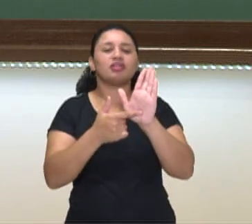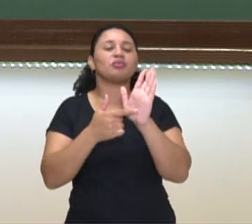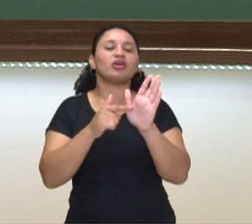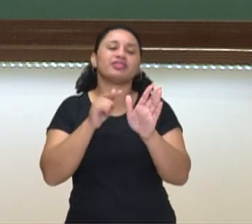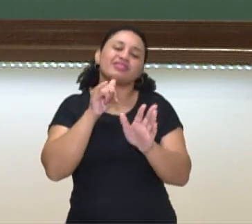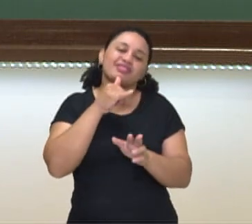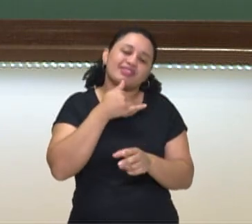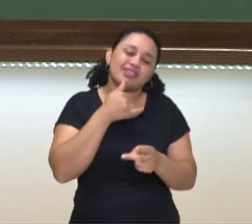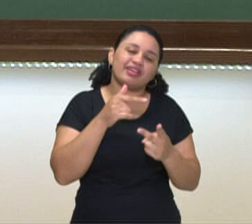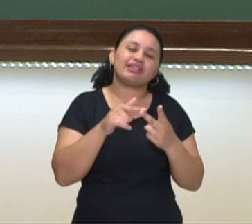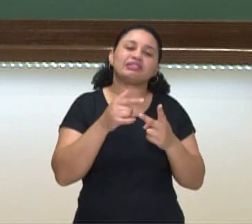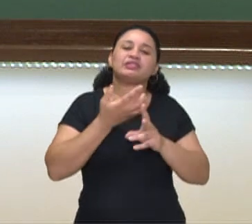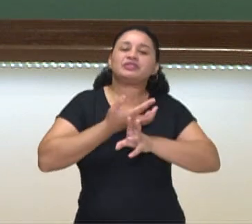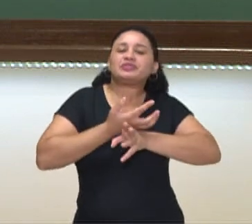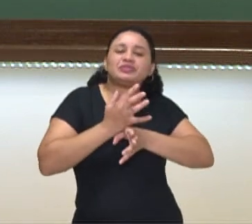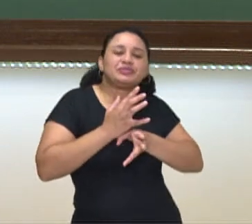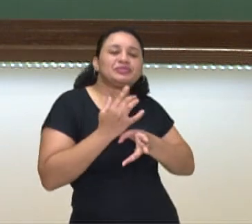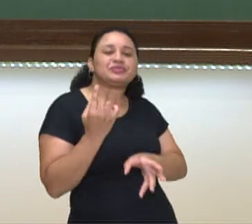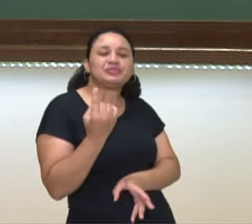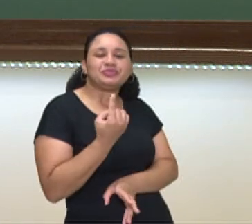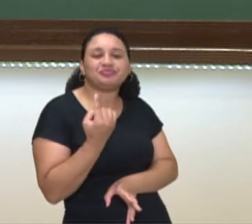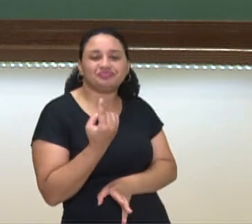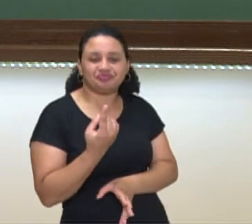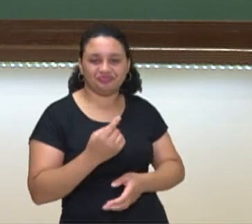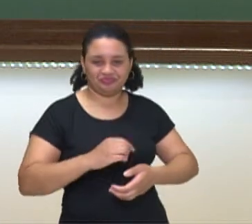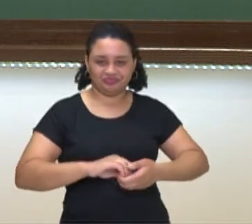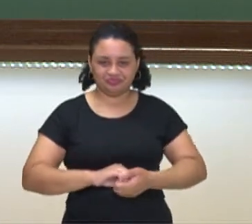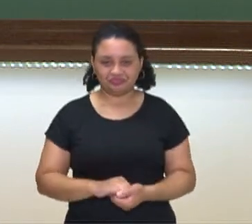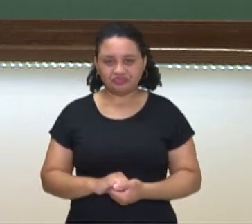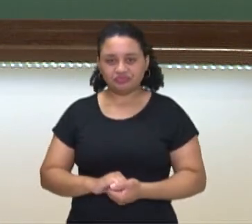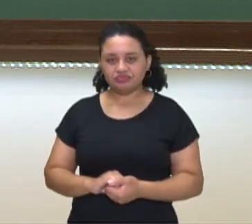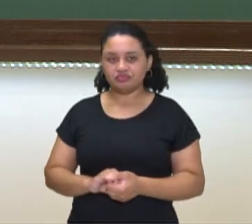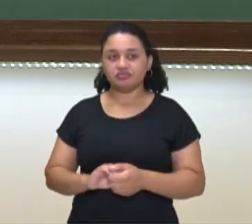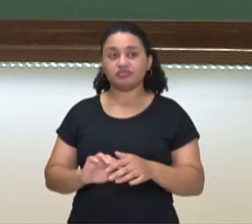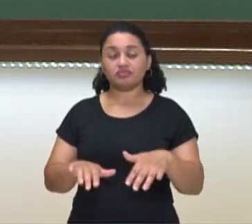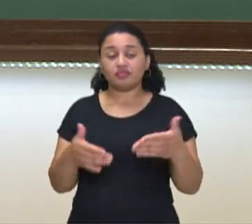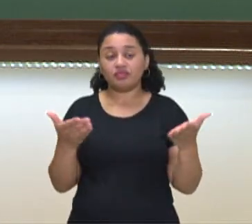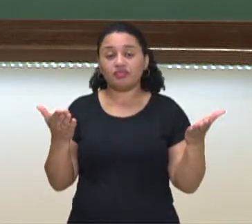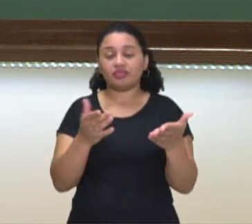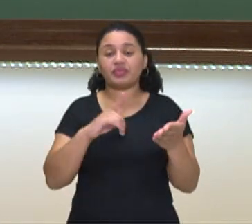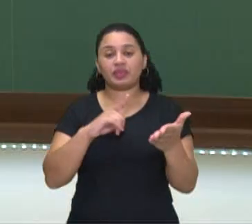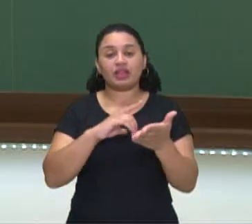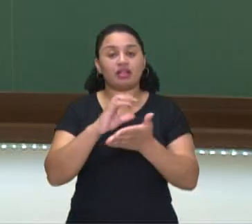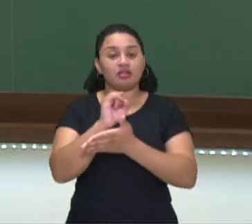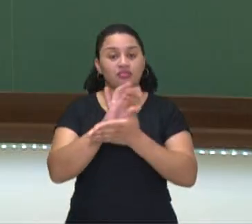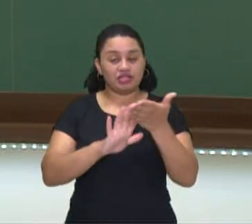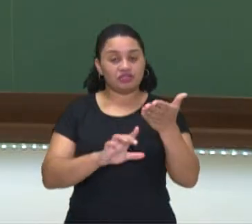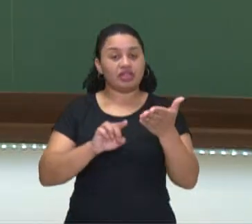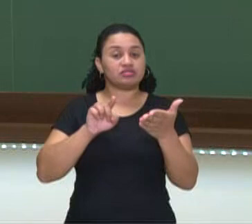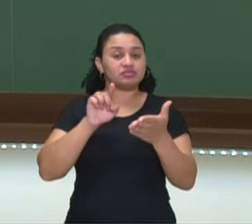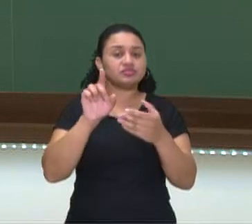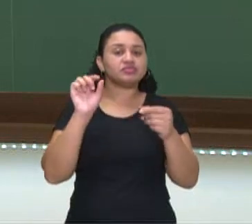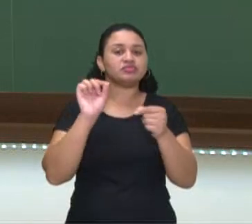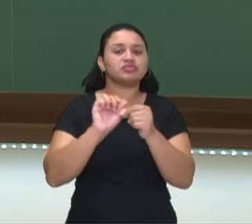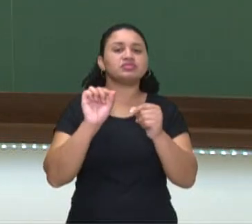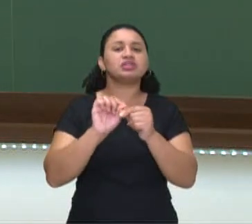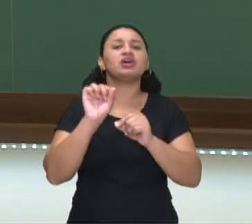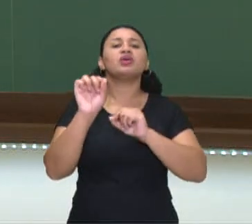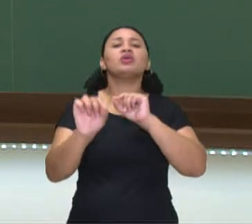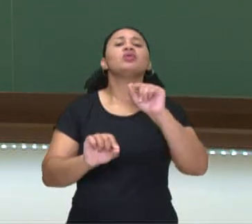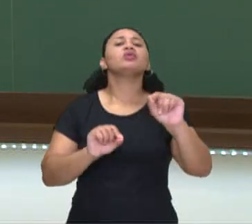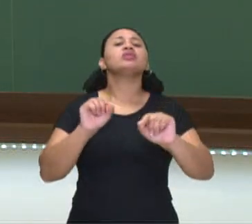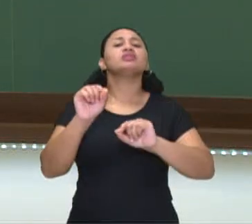vazio, né, de solidão, ok? Bom, eu tenho uma atividade para você agora,